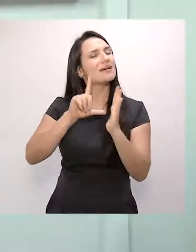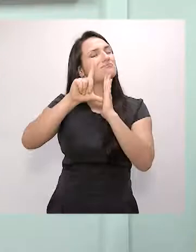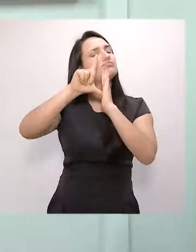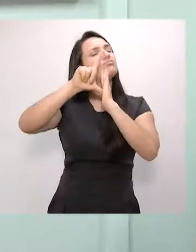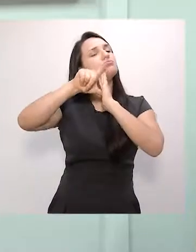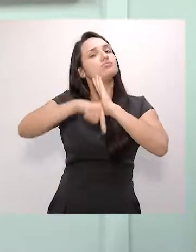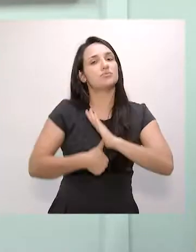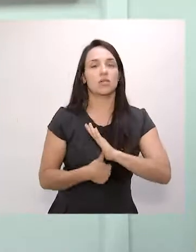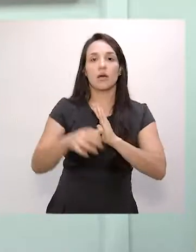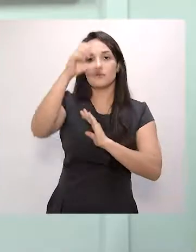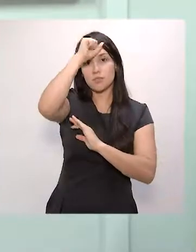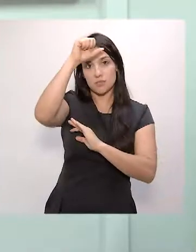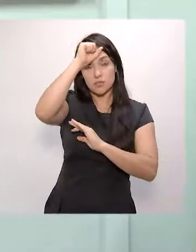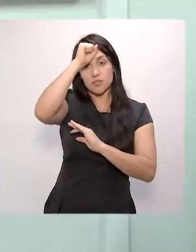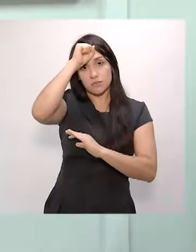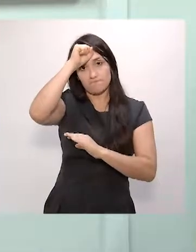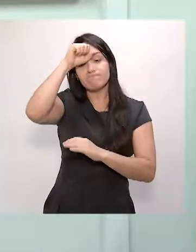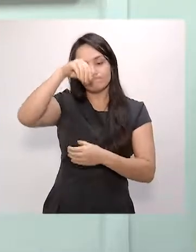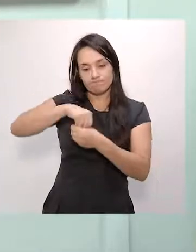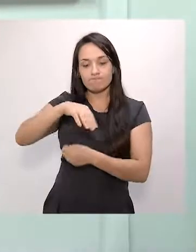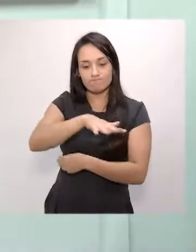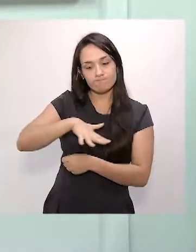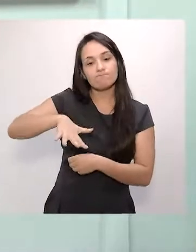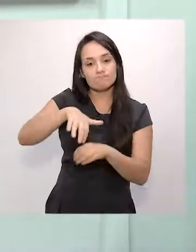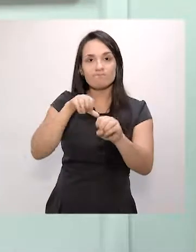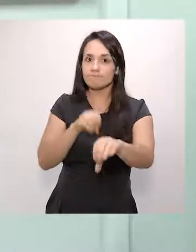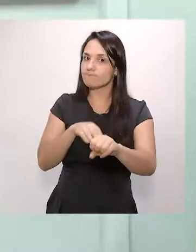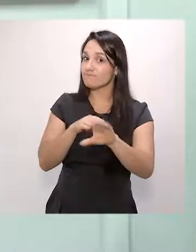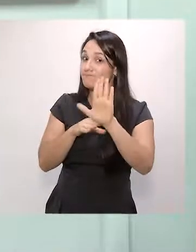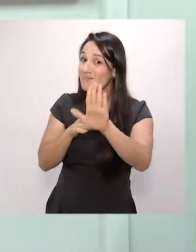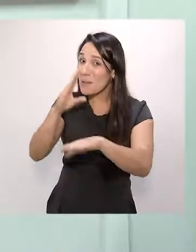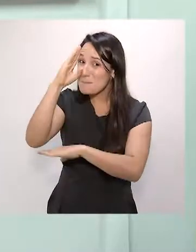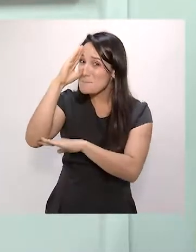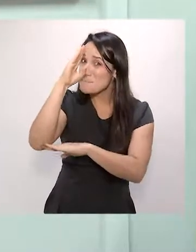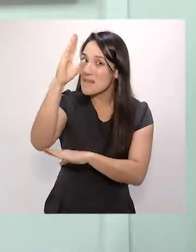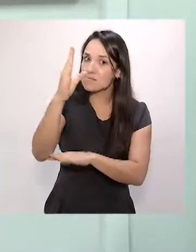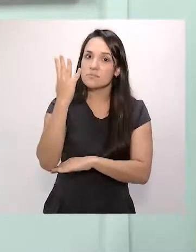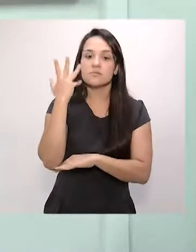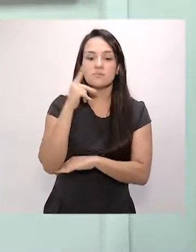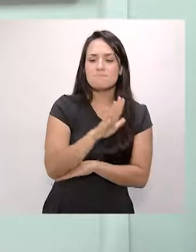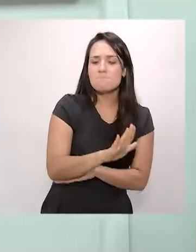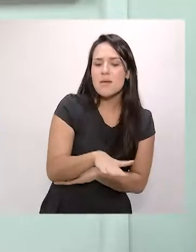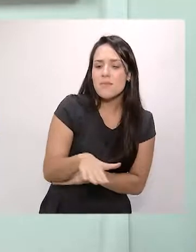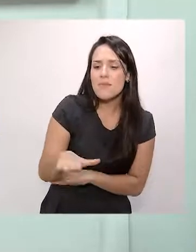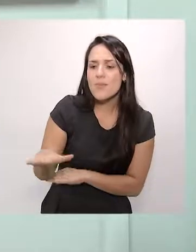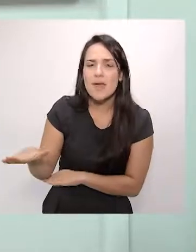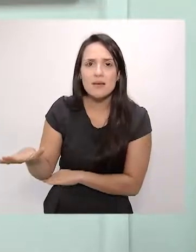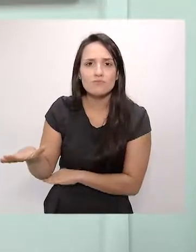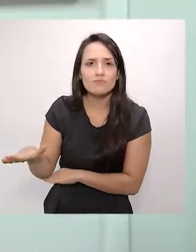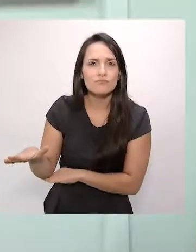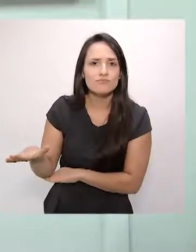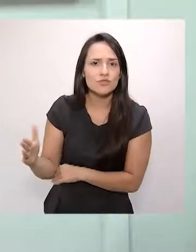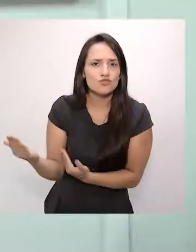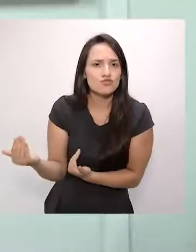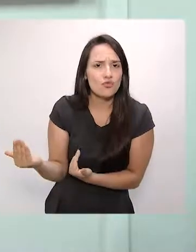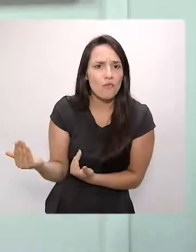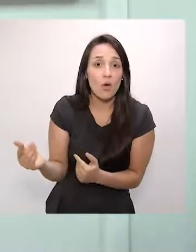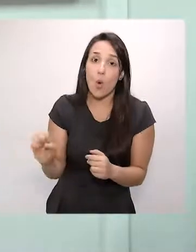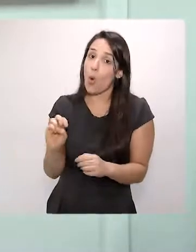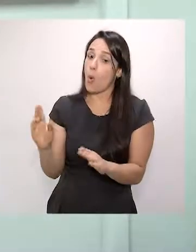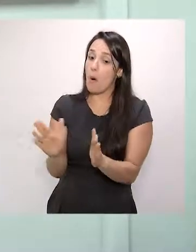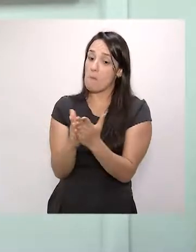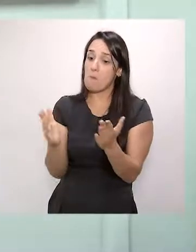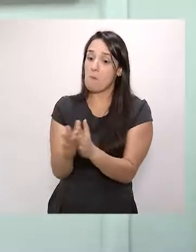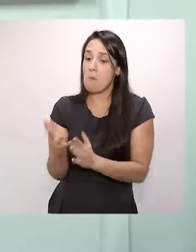defasagem, um atraso muito grande na educação, principalmente das crianças mais novas,